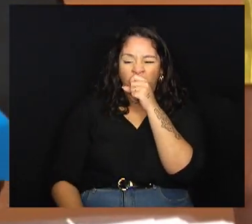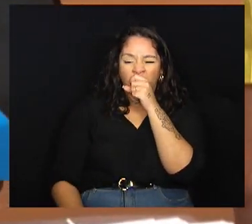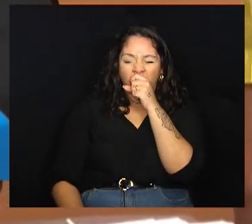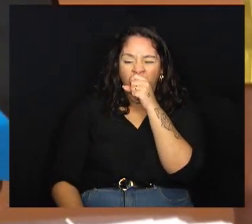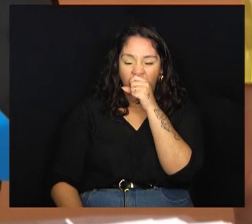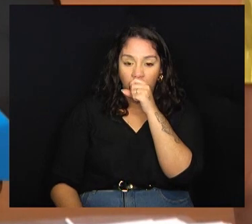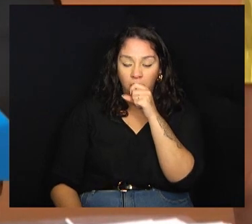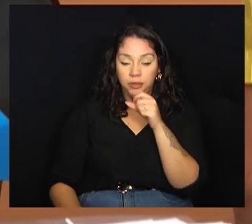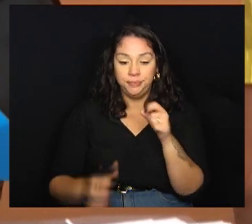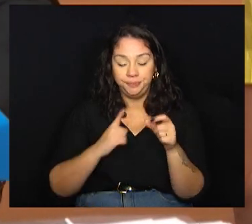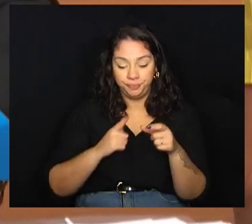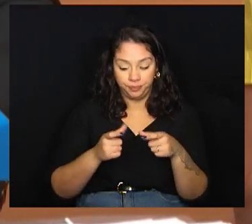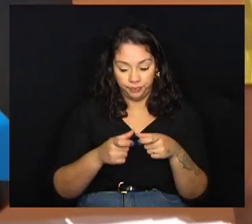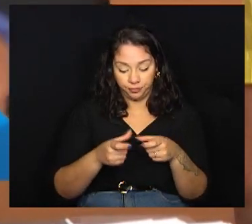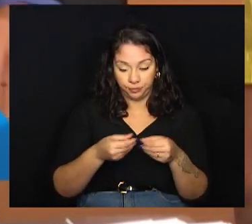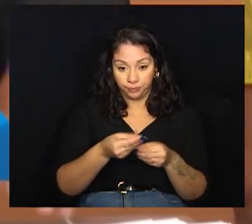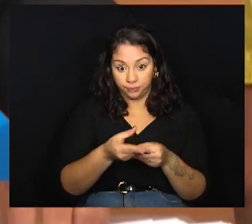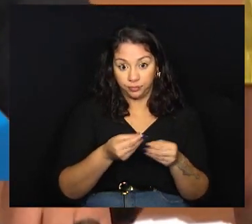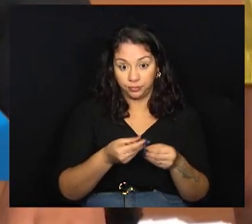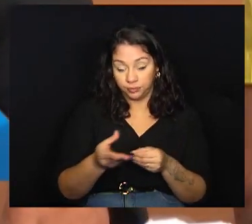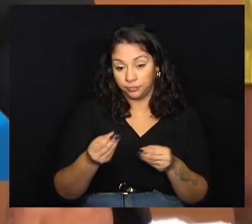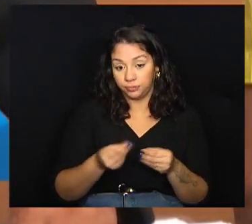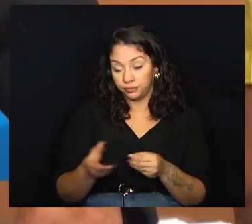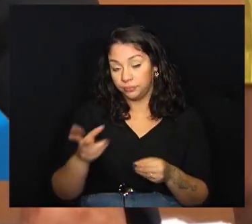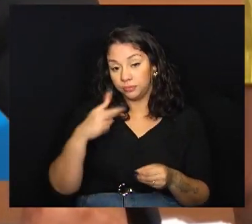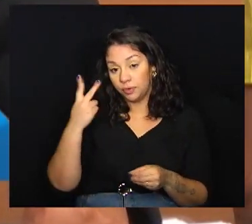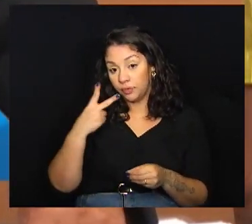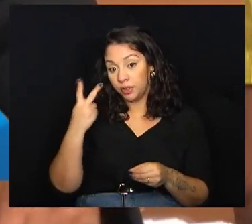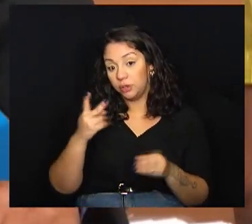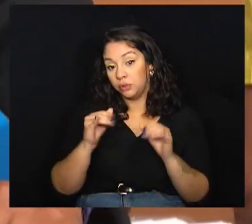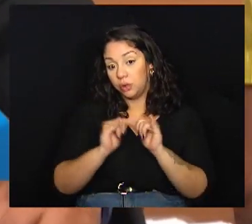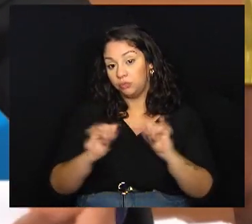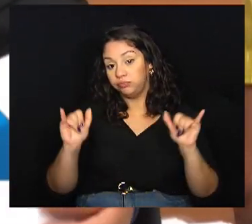jornaizinhos, panfletos que o vereador distribuiu, divulgando